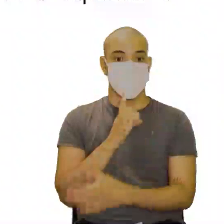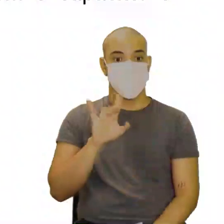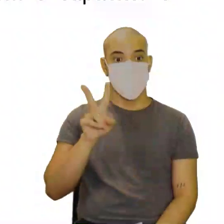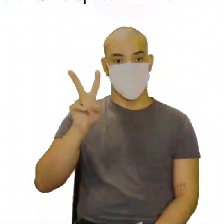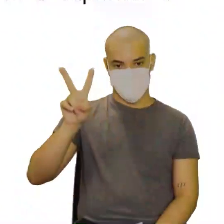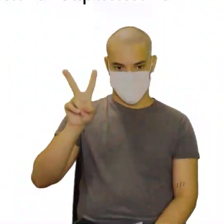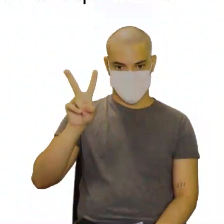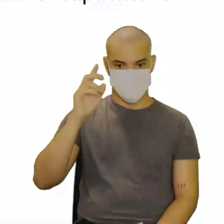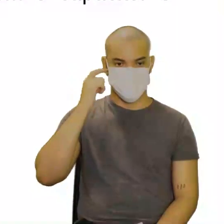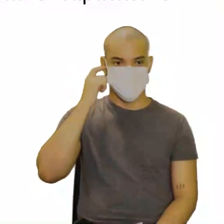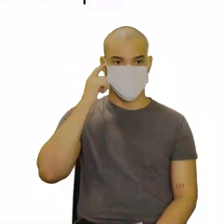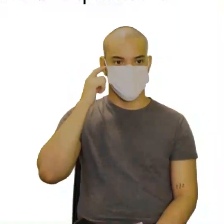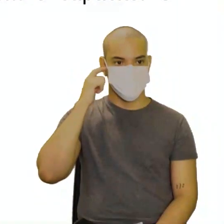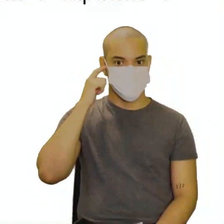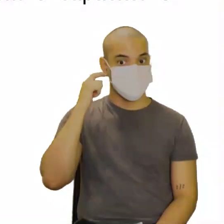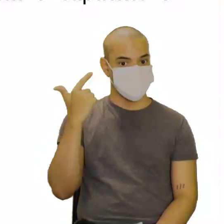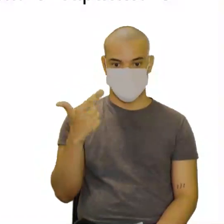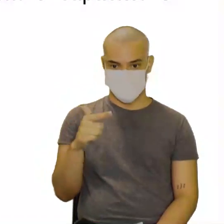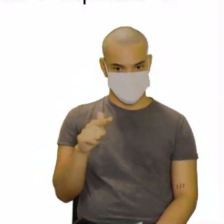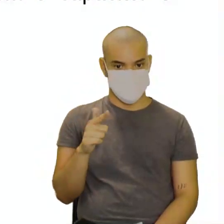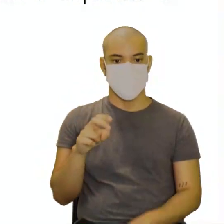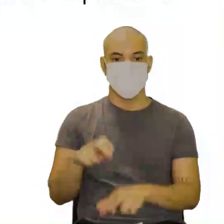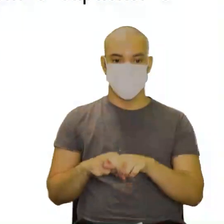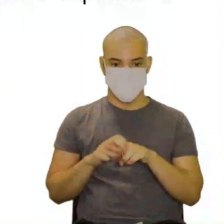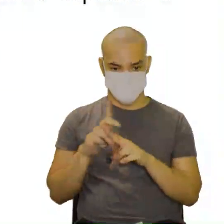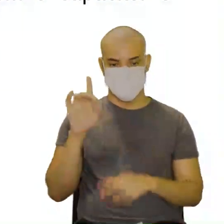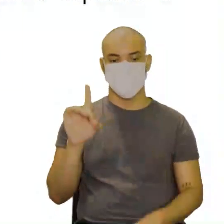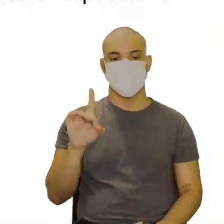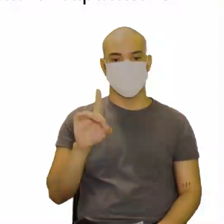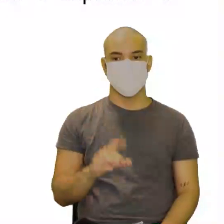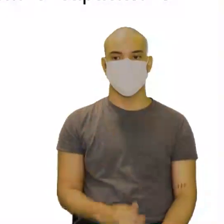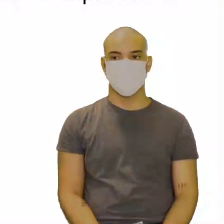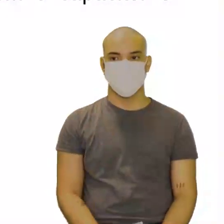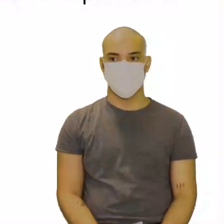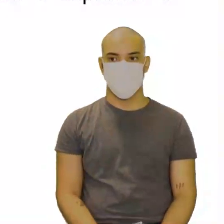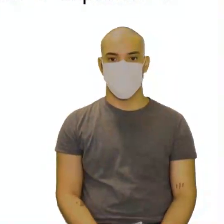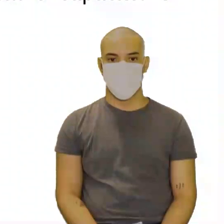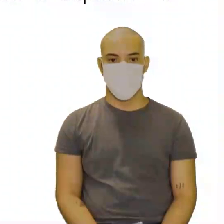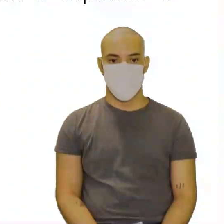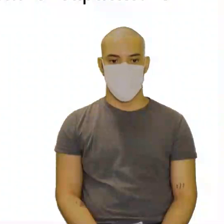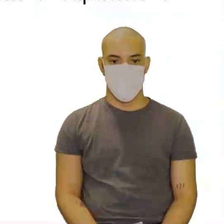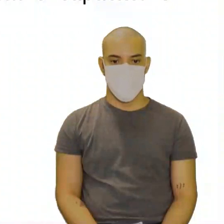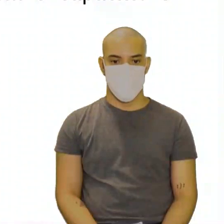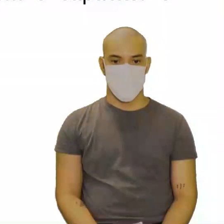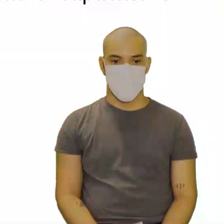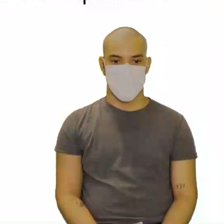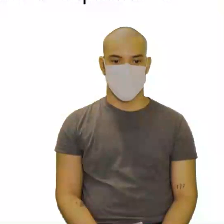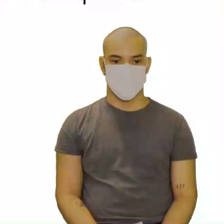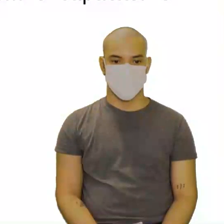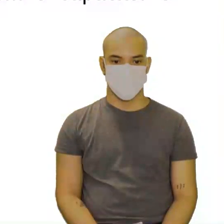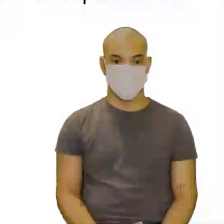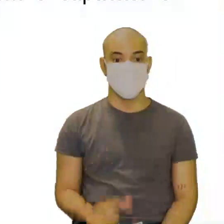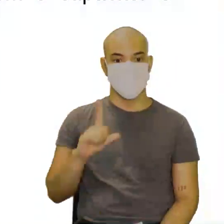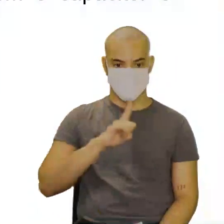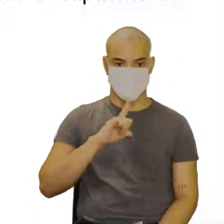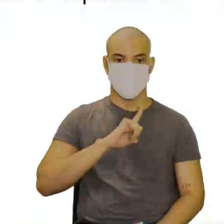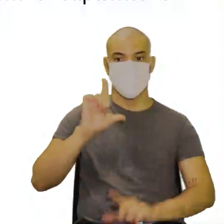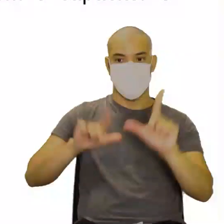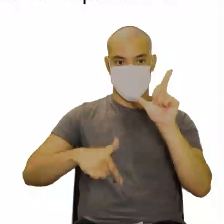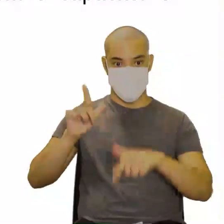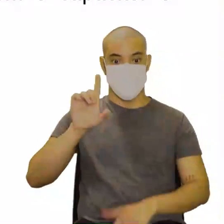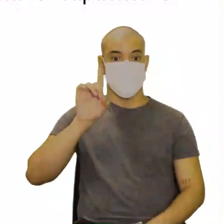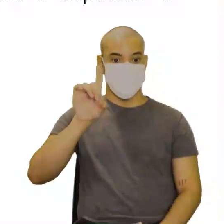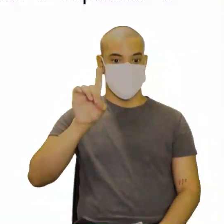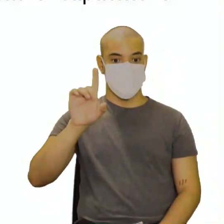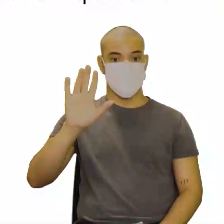a 2, né? Não tem opção aqui. Então, aqui, ele quer a certinha. Então, nós temos a letra D, está aí